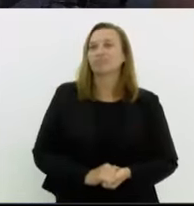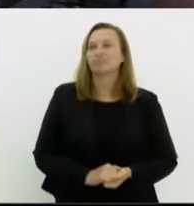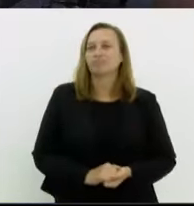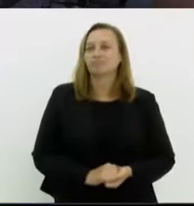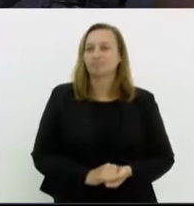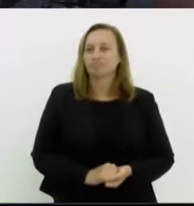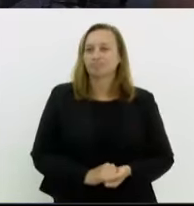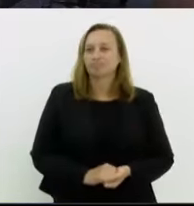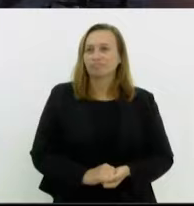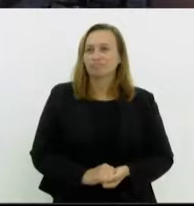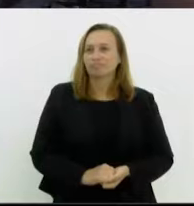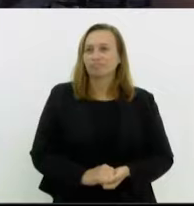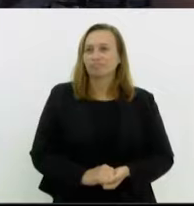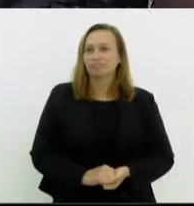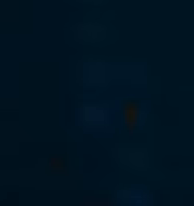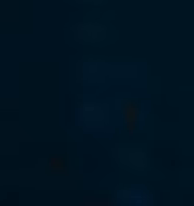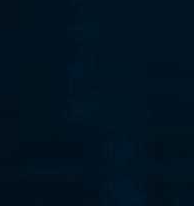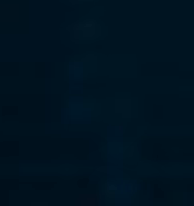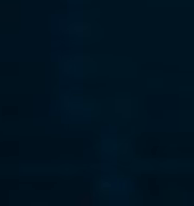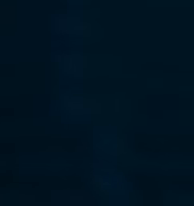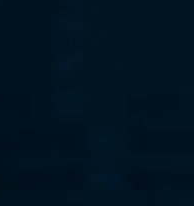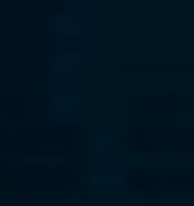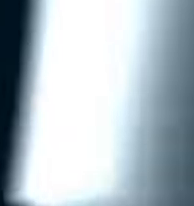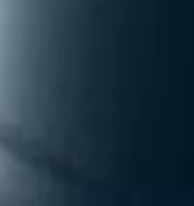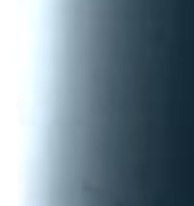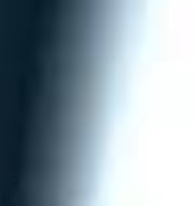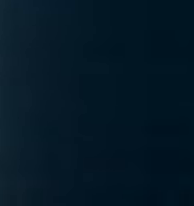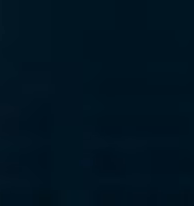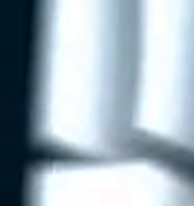comamos político tem que pedir voto